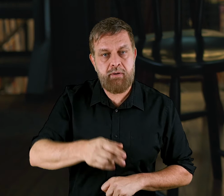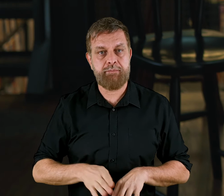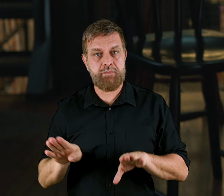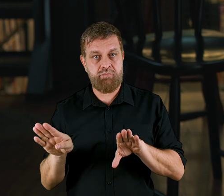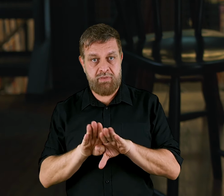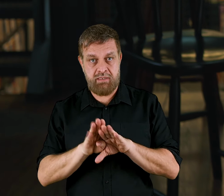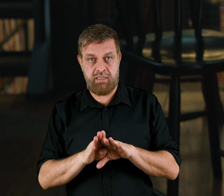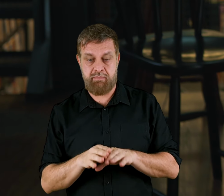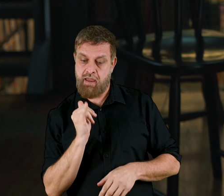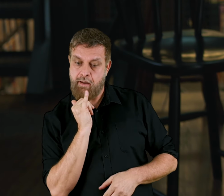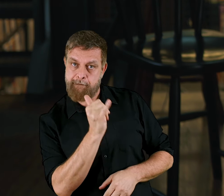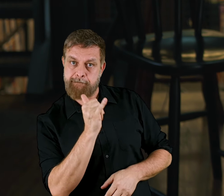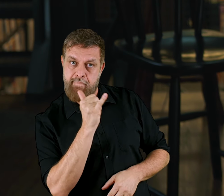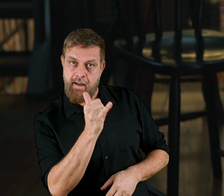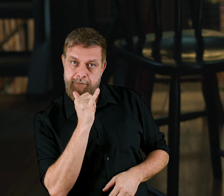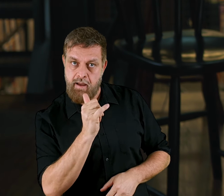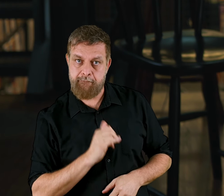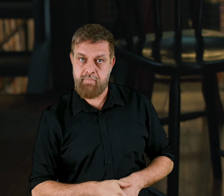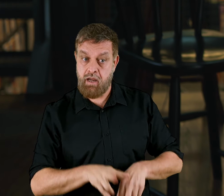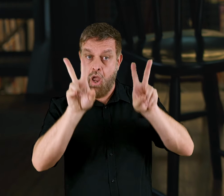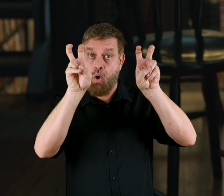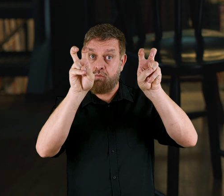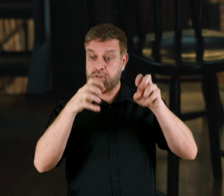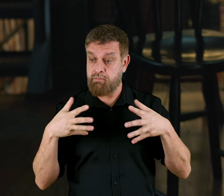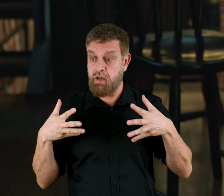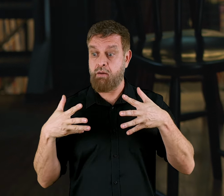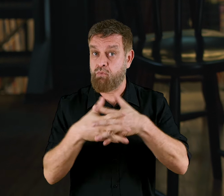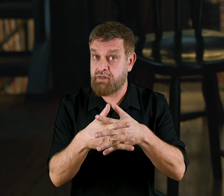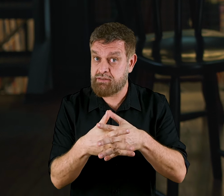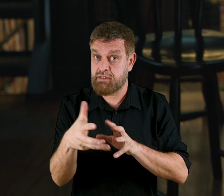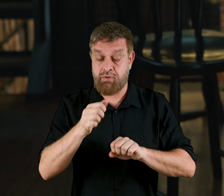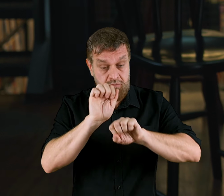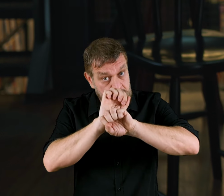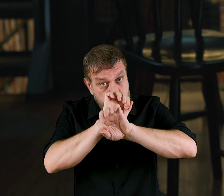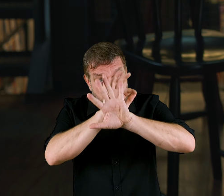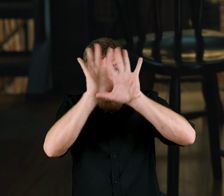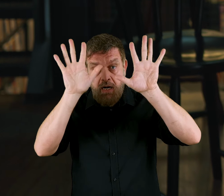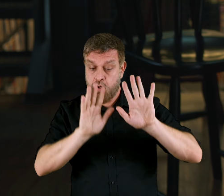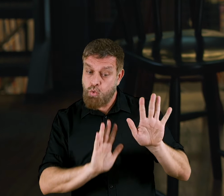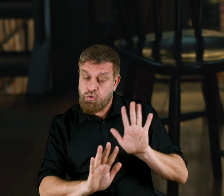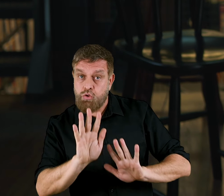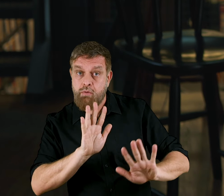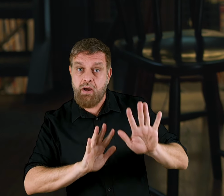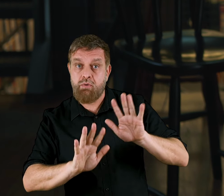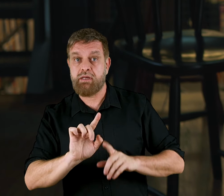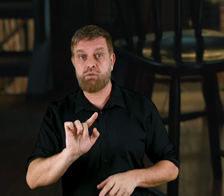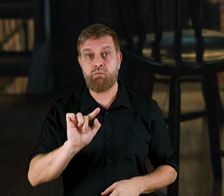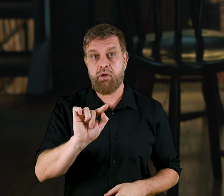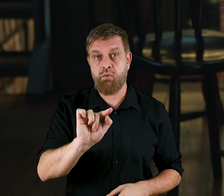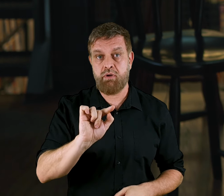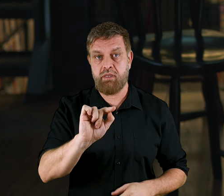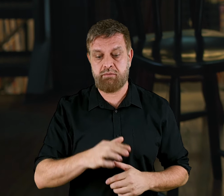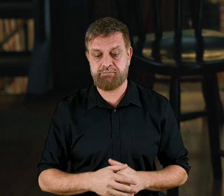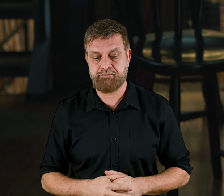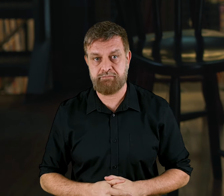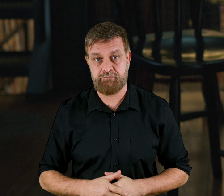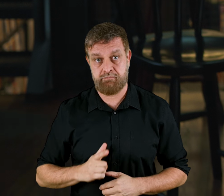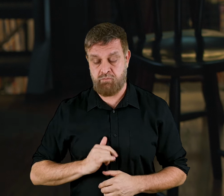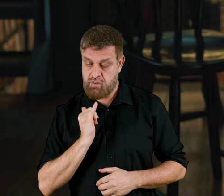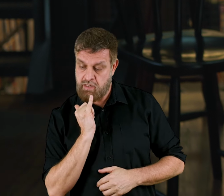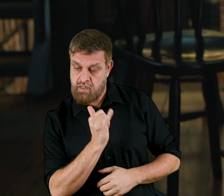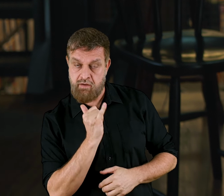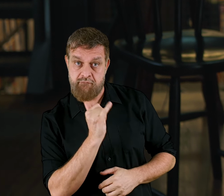argumentos transhumanistas, que é um argumento muito polêmico, eu quero deixar isso muito claro aqui, para tomar cuidado com isso, que é o seguinte. Eles